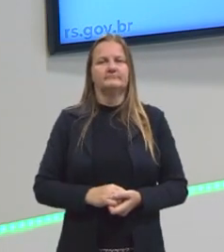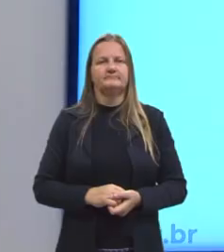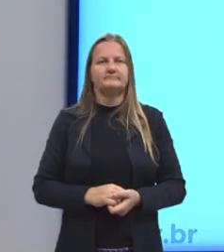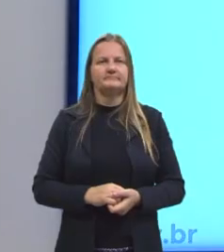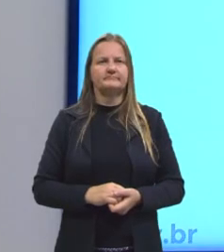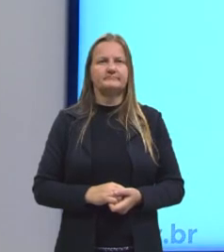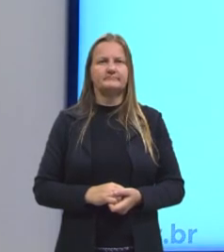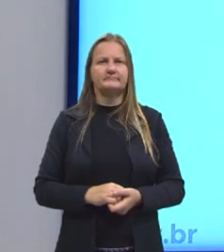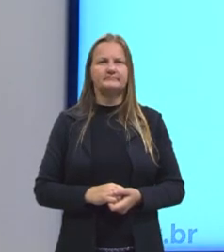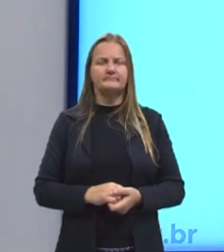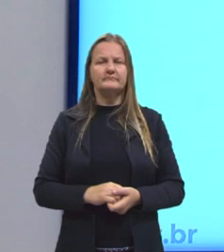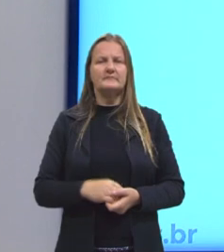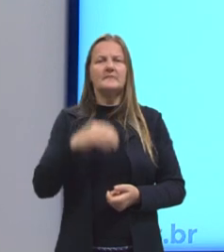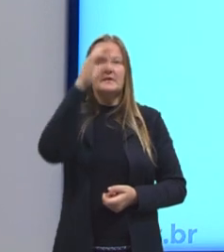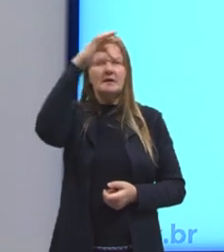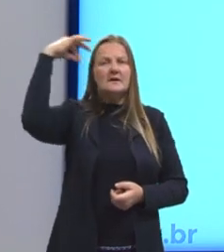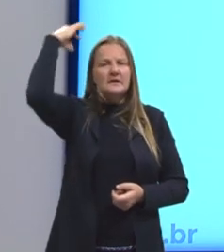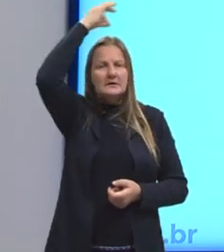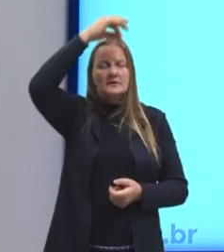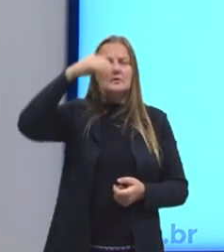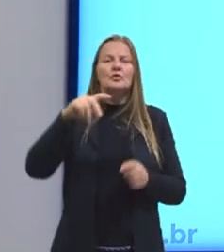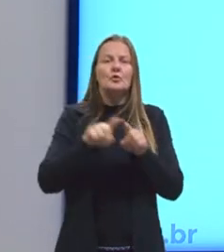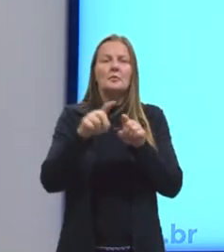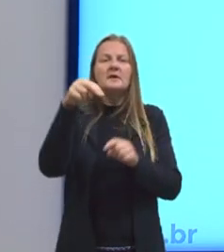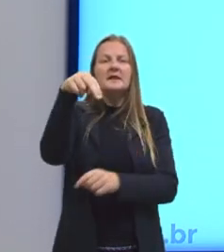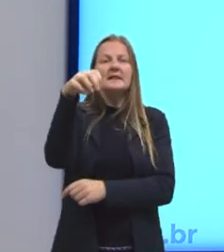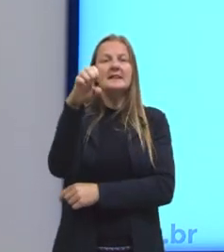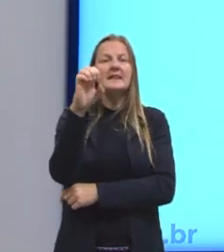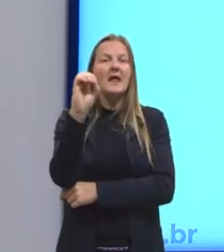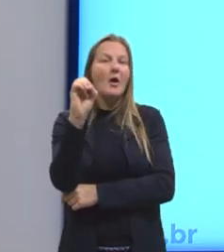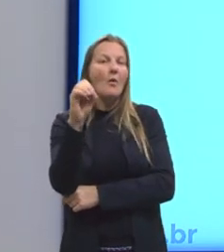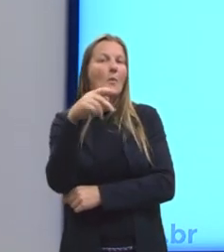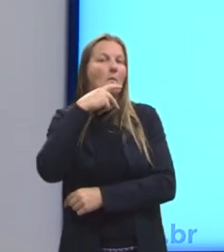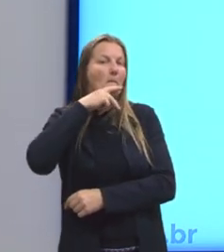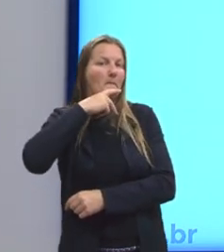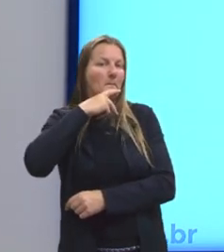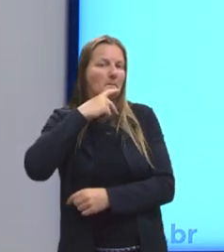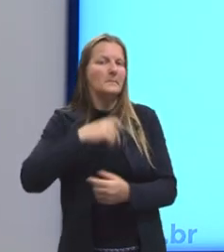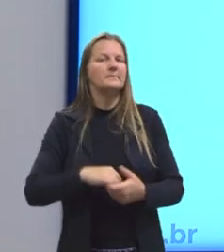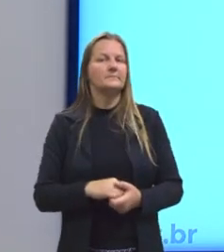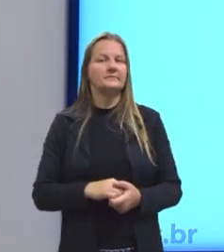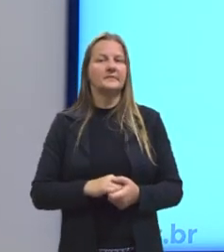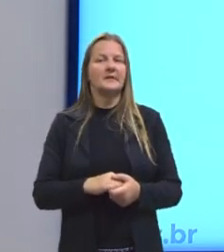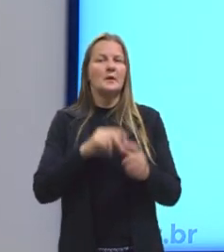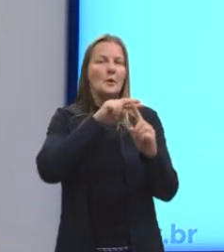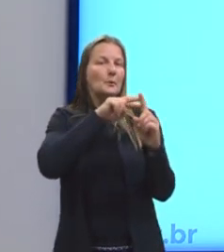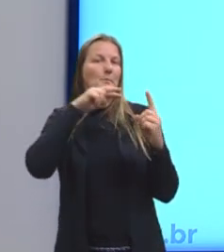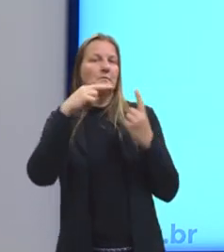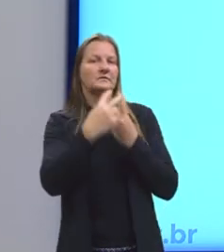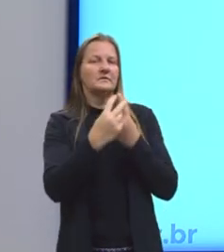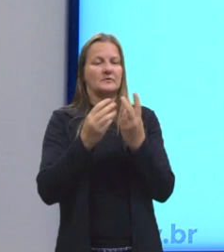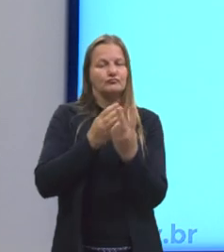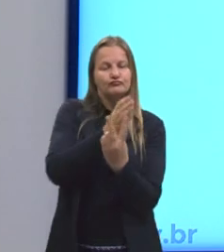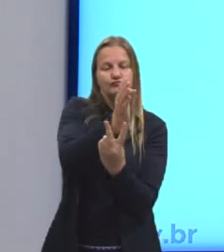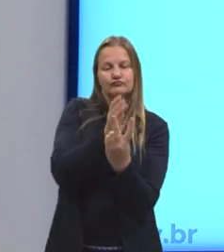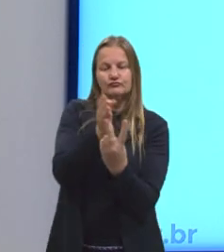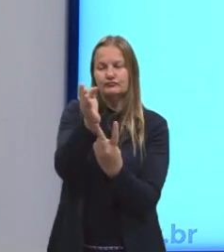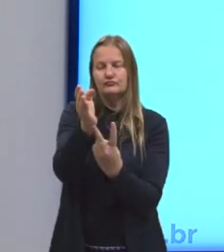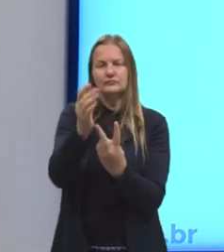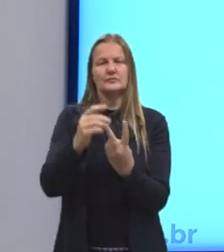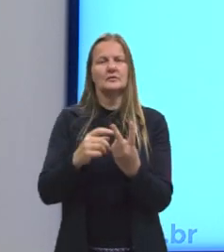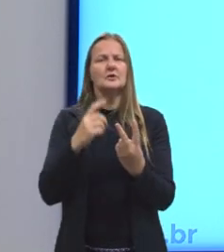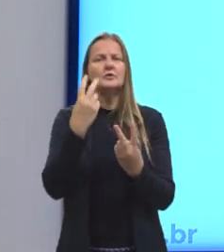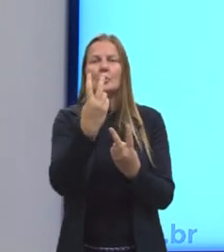sempre não é por isso que o Santo Agostinho então ele é um neoplatônico e segue essa perspectiva dado a lista né dos dois